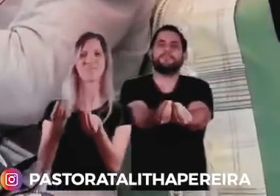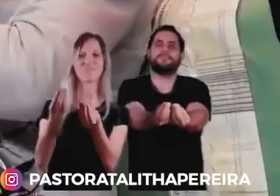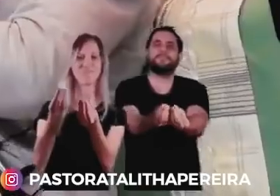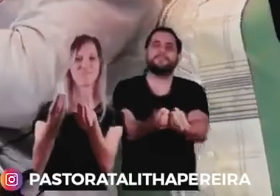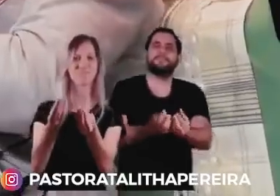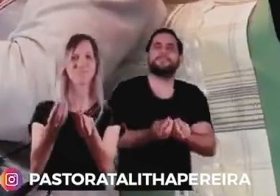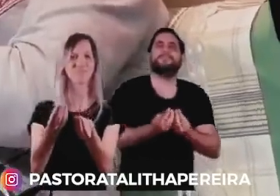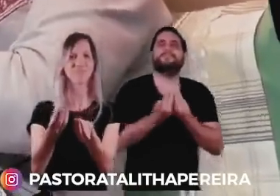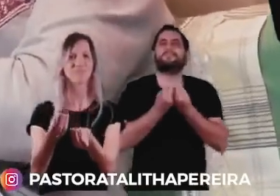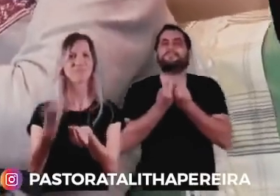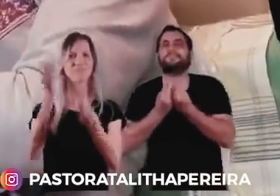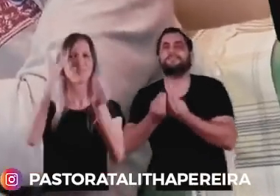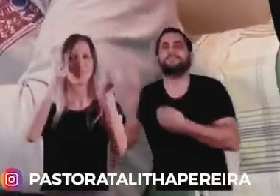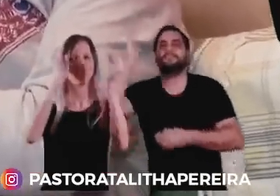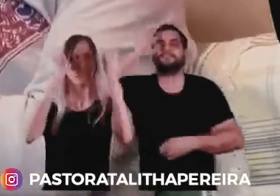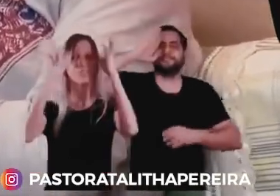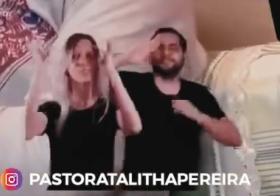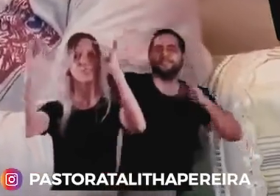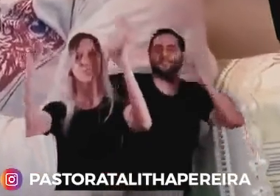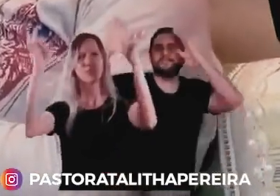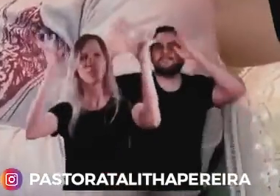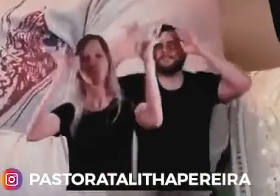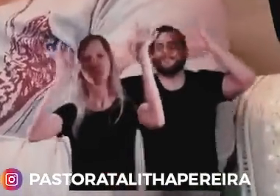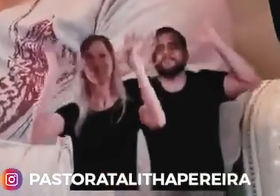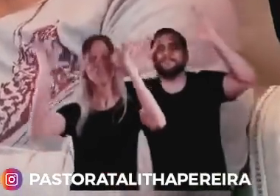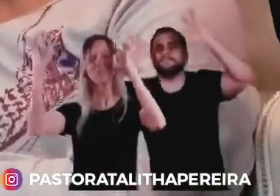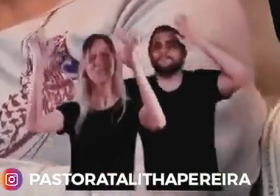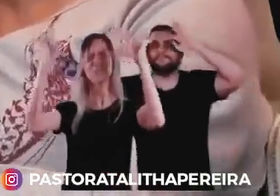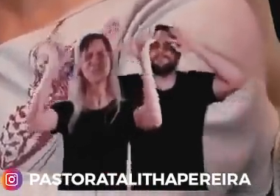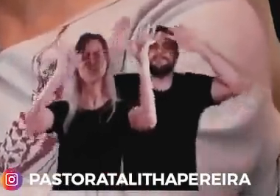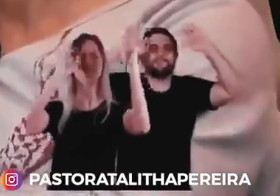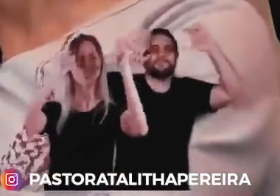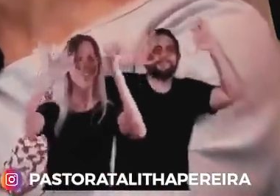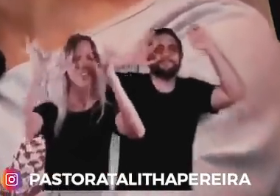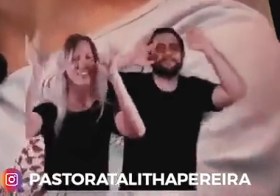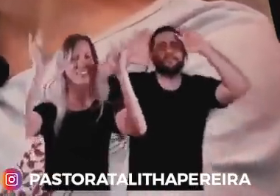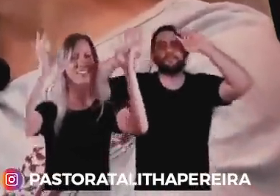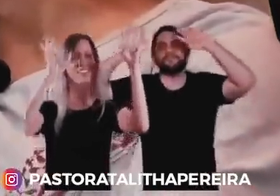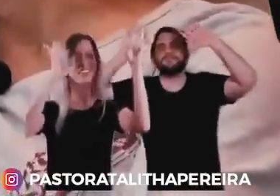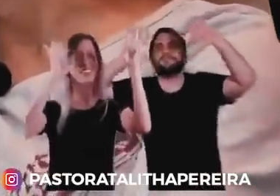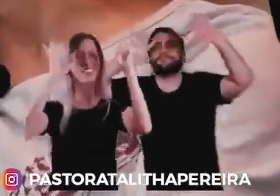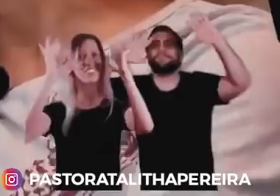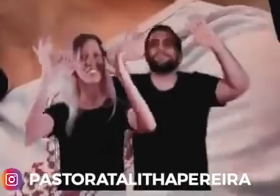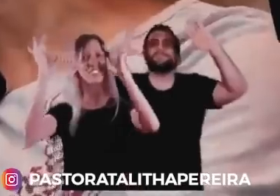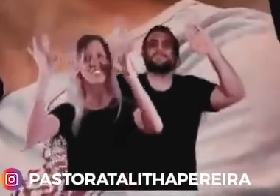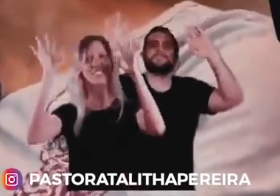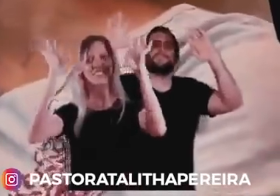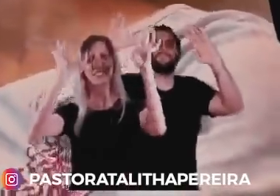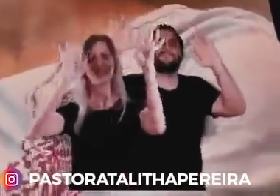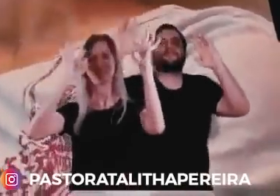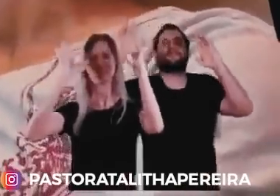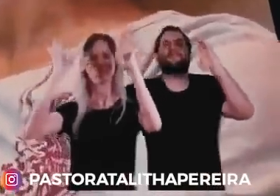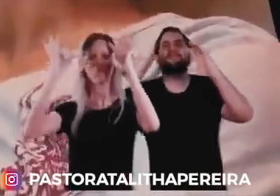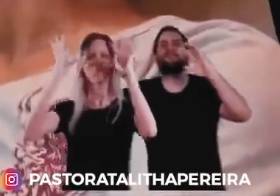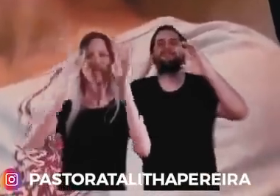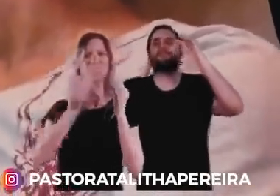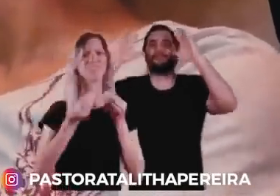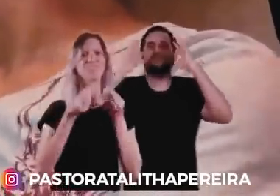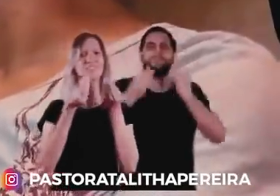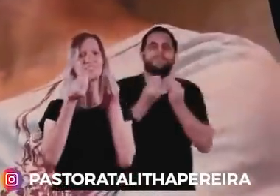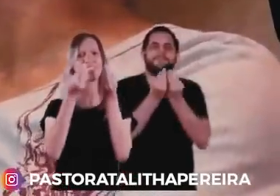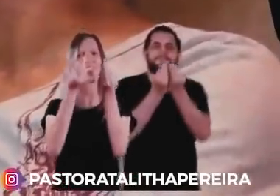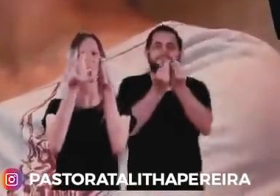mãos. E repouso os meus sonhos